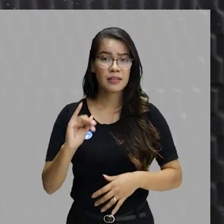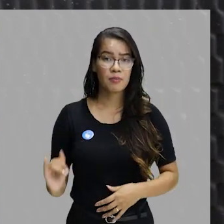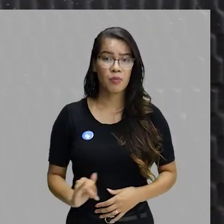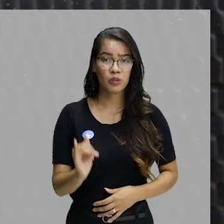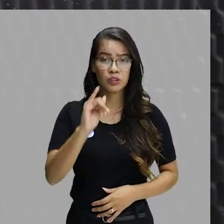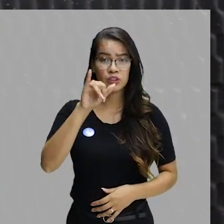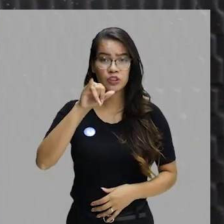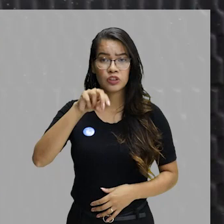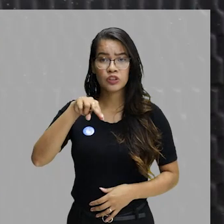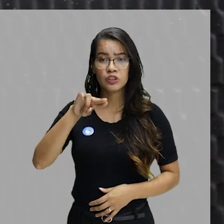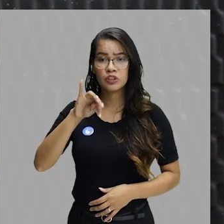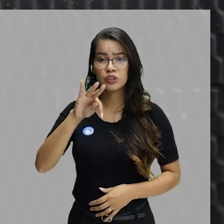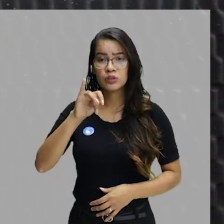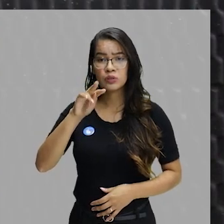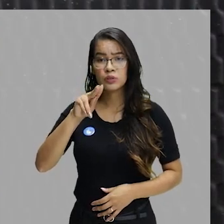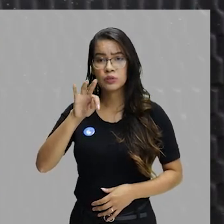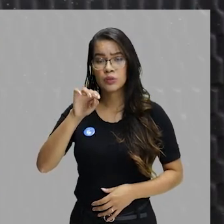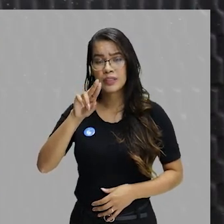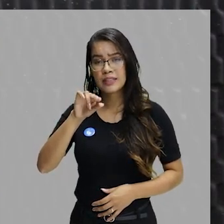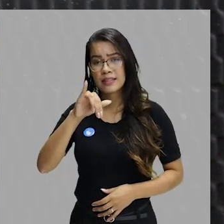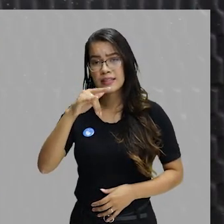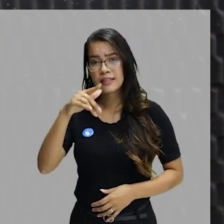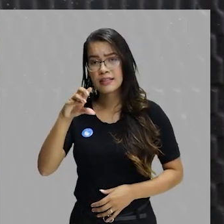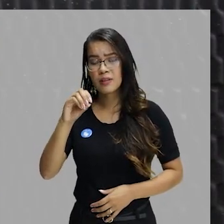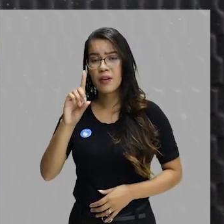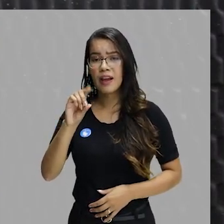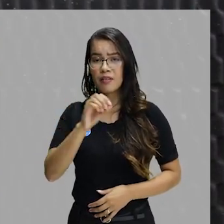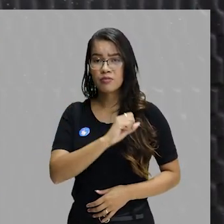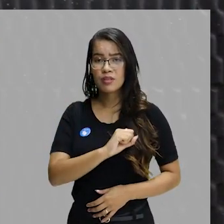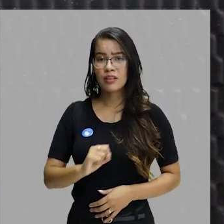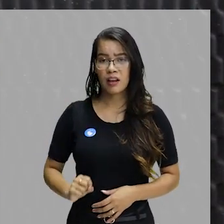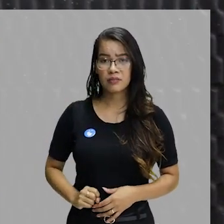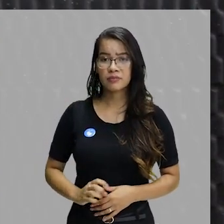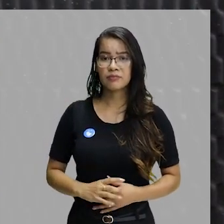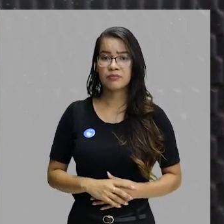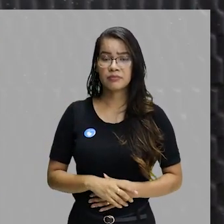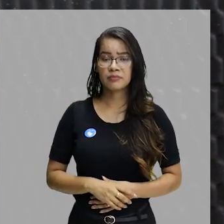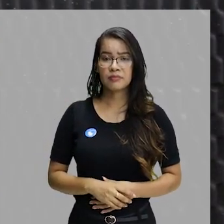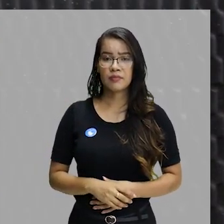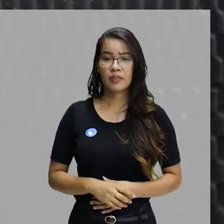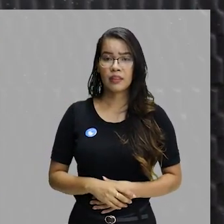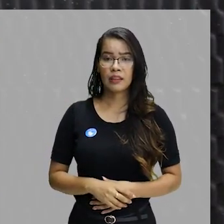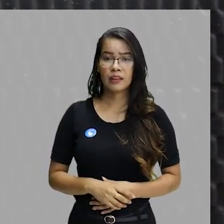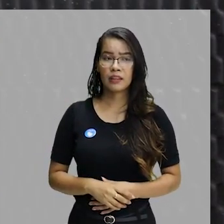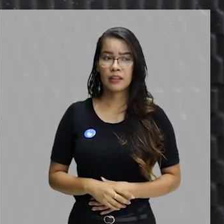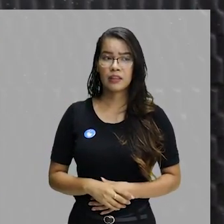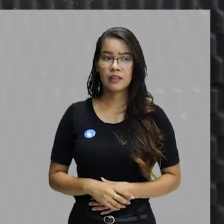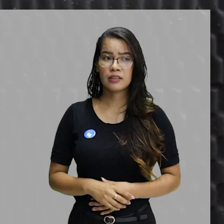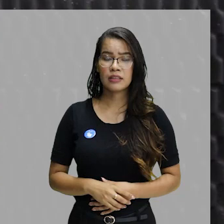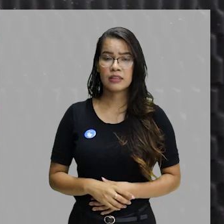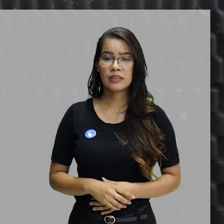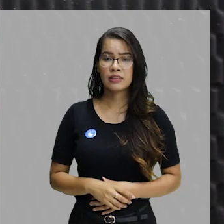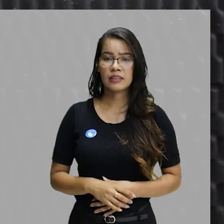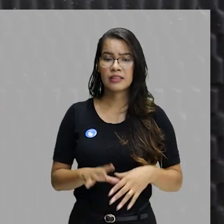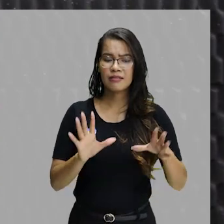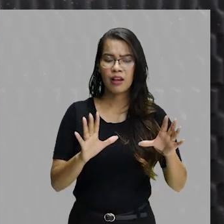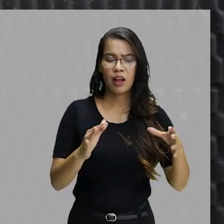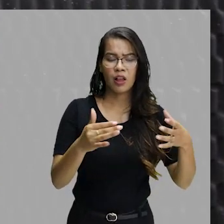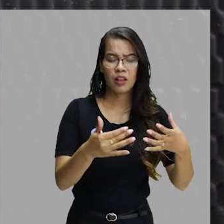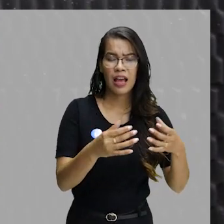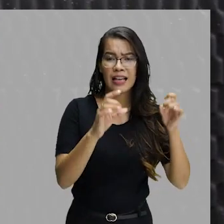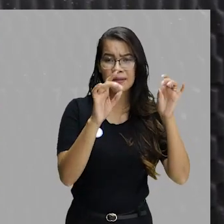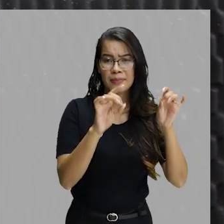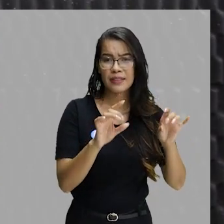falando, durante a República, é o Senado. O Senado é a instituição mais poderosa. O Senado centraliza as principais